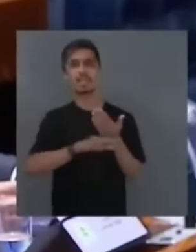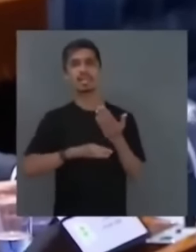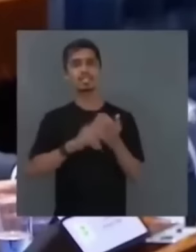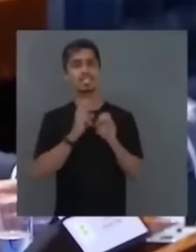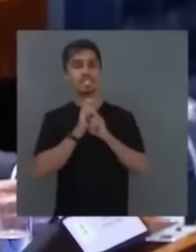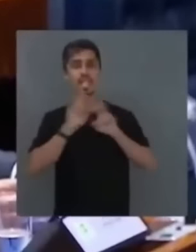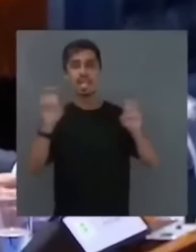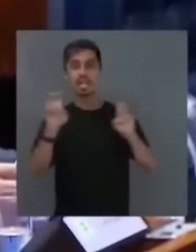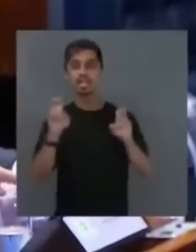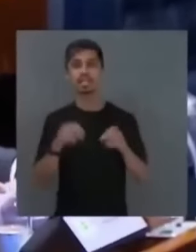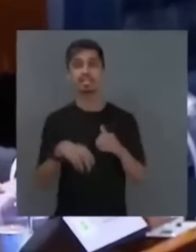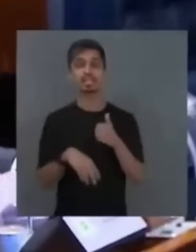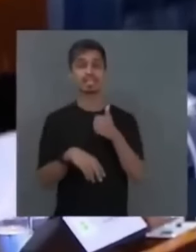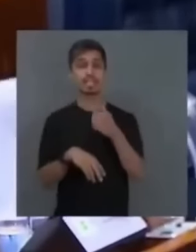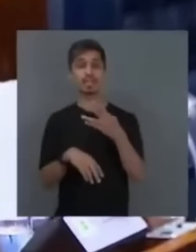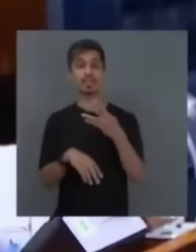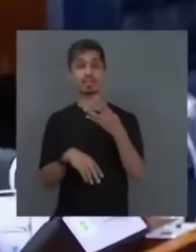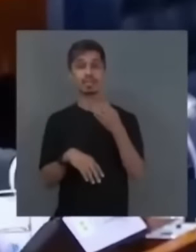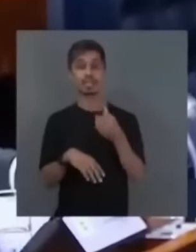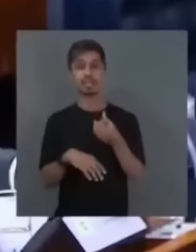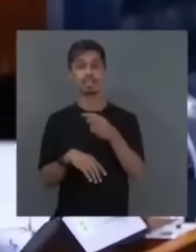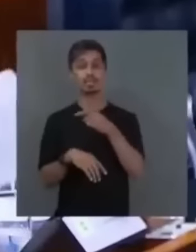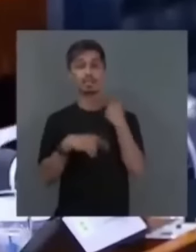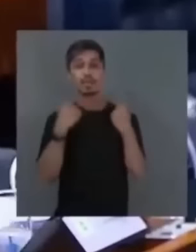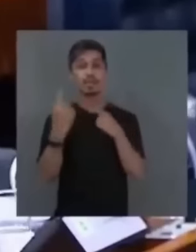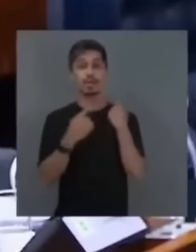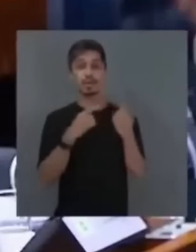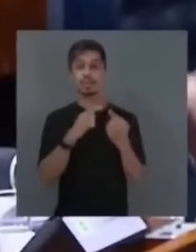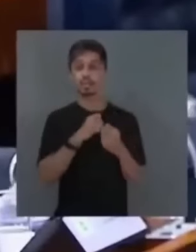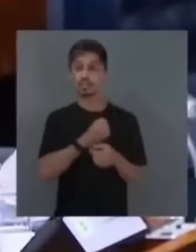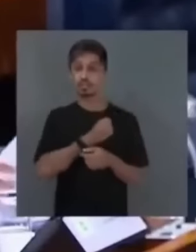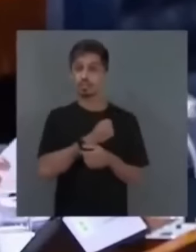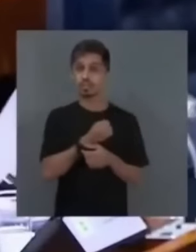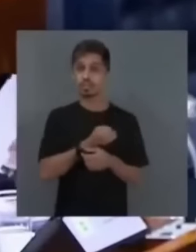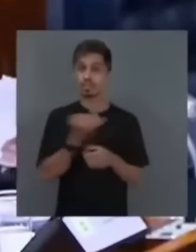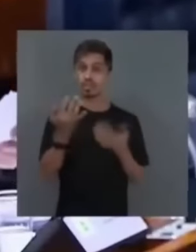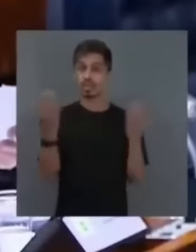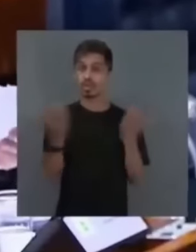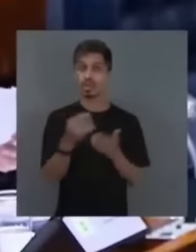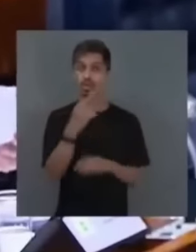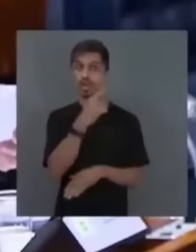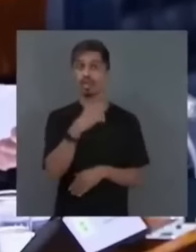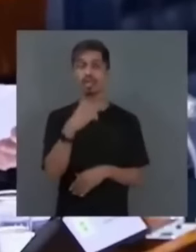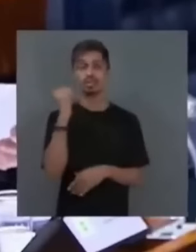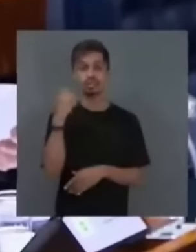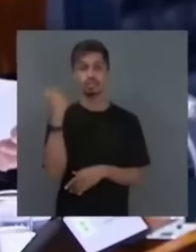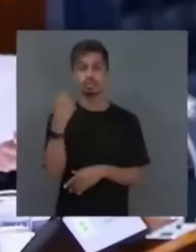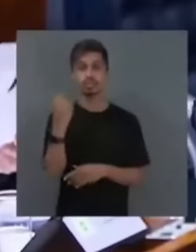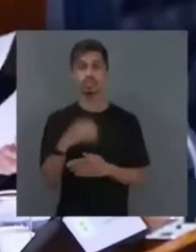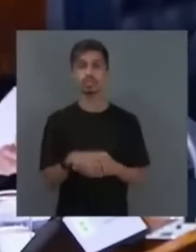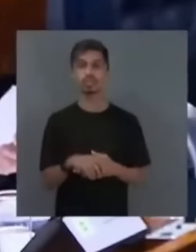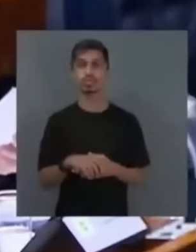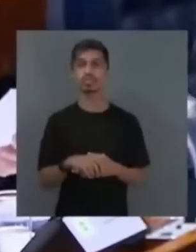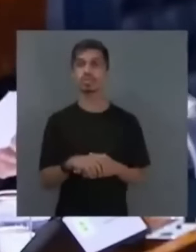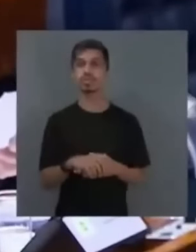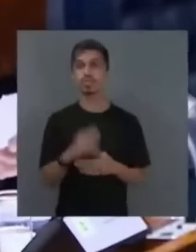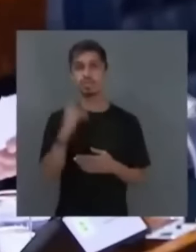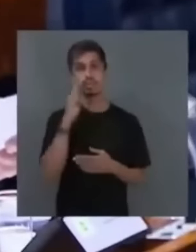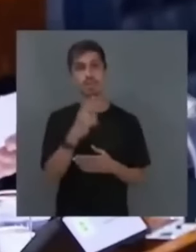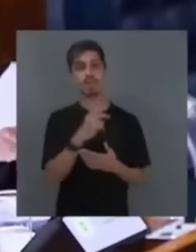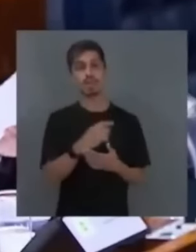de mais de 146 mortos, a números de hoje, de agora, lá no Rio Grande do Sul, diante de